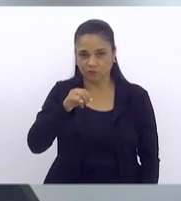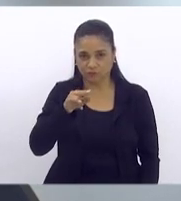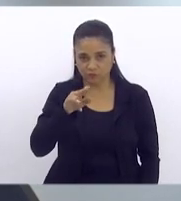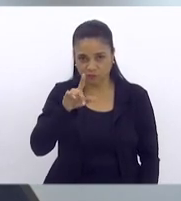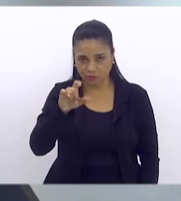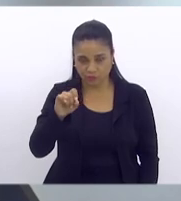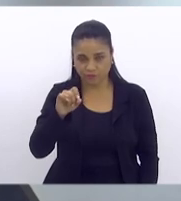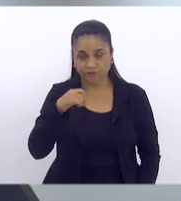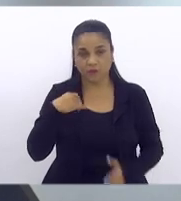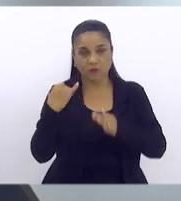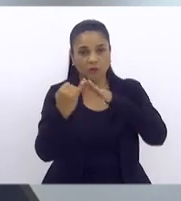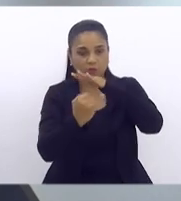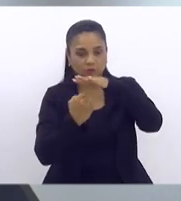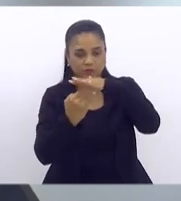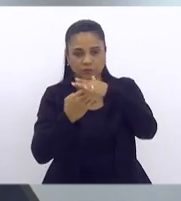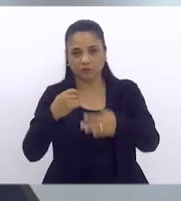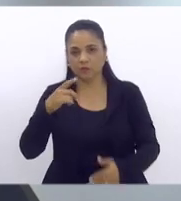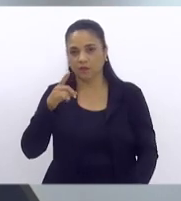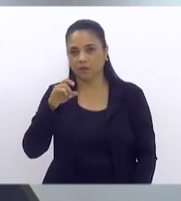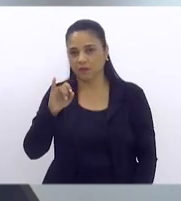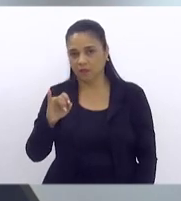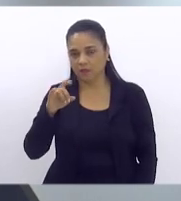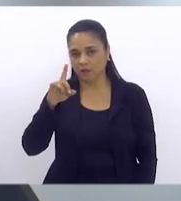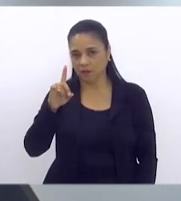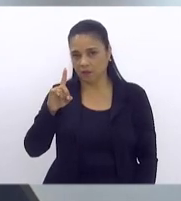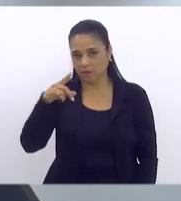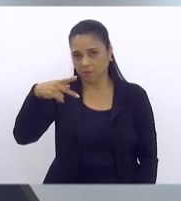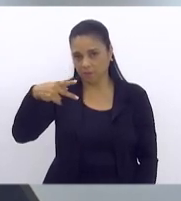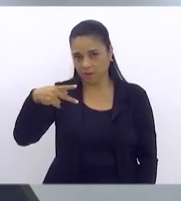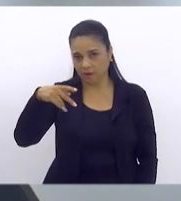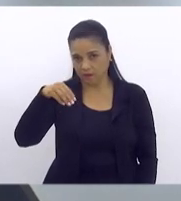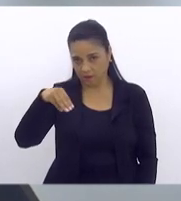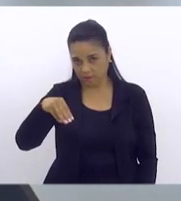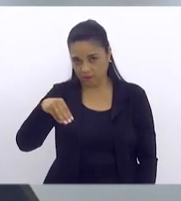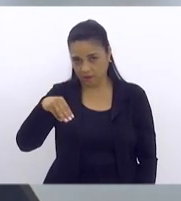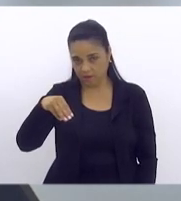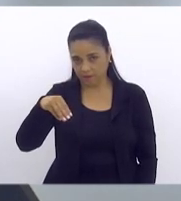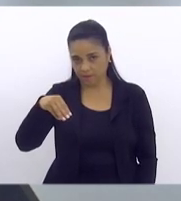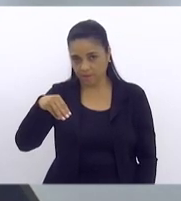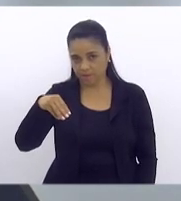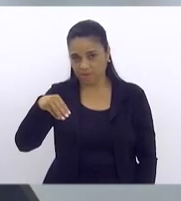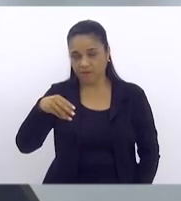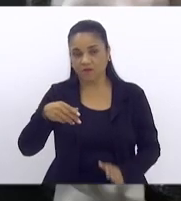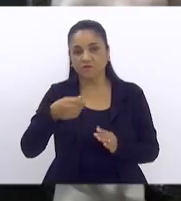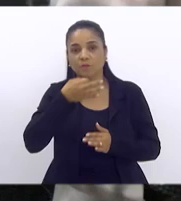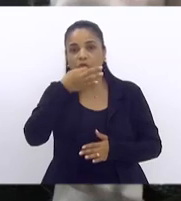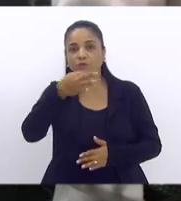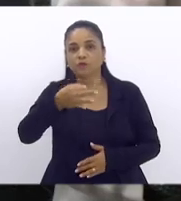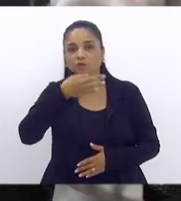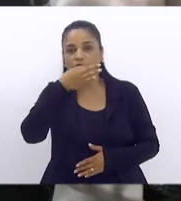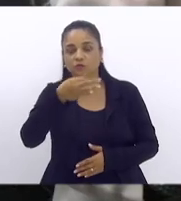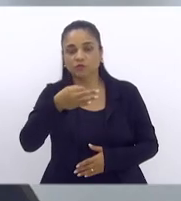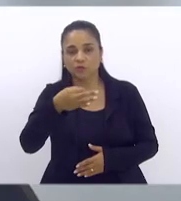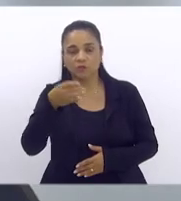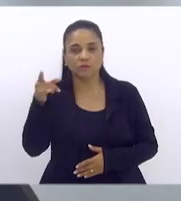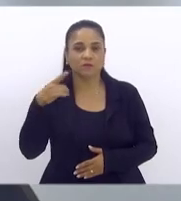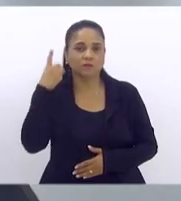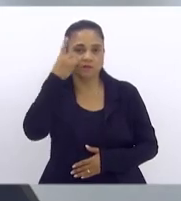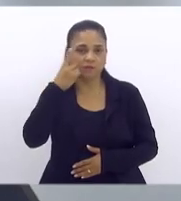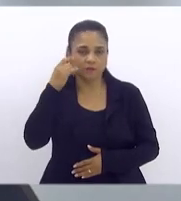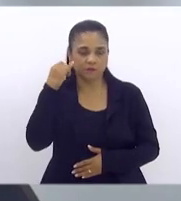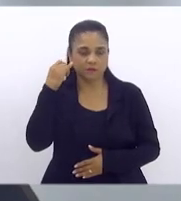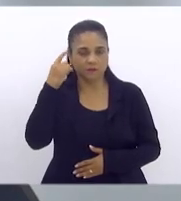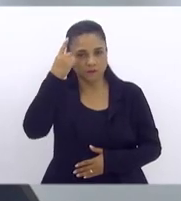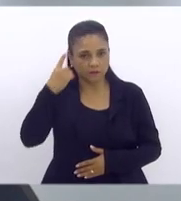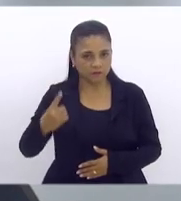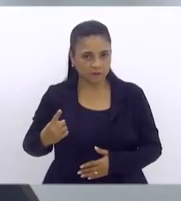o Instituto IDPN foi uma sugestão à oitiva da deputada Dani Balbi. Se o senhor deseja